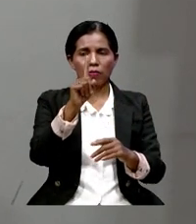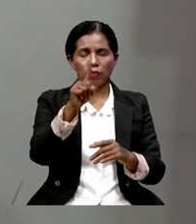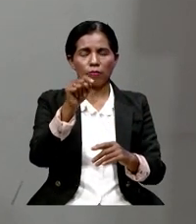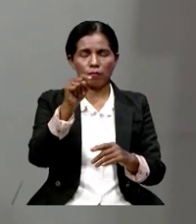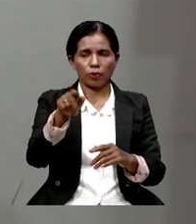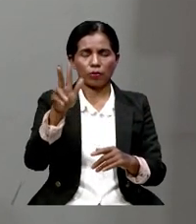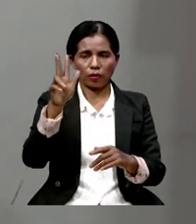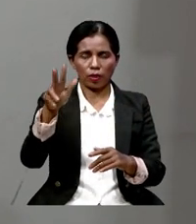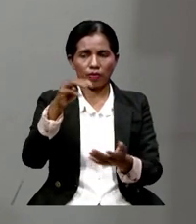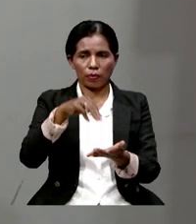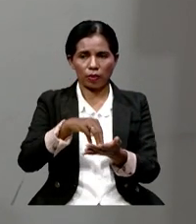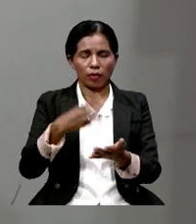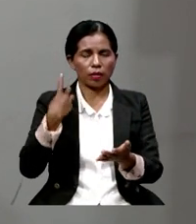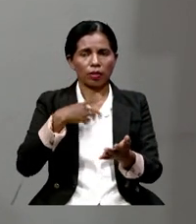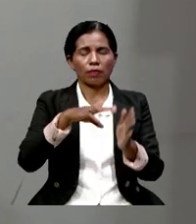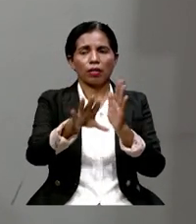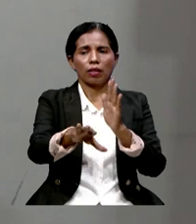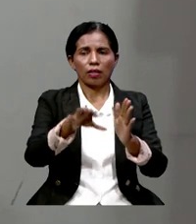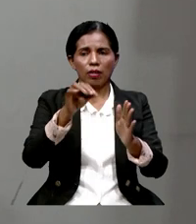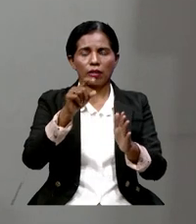1.3, ita foi alcança